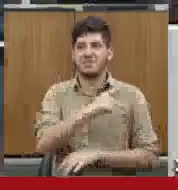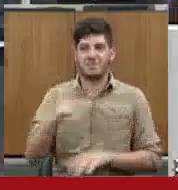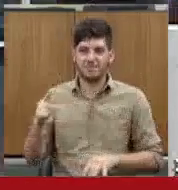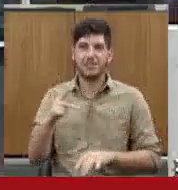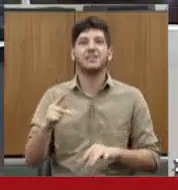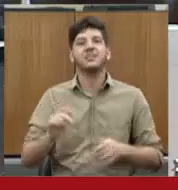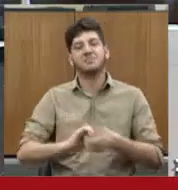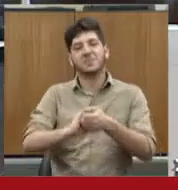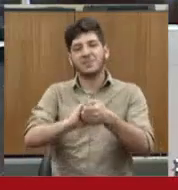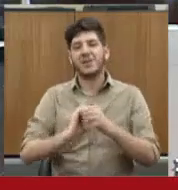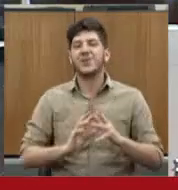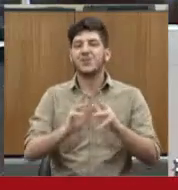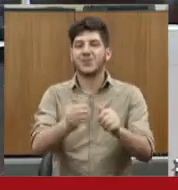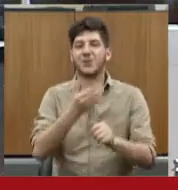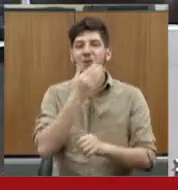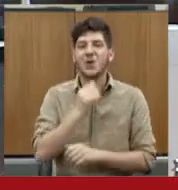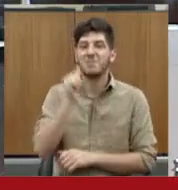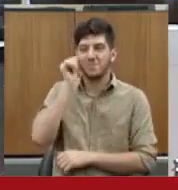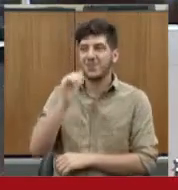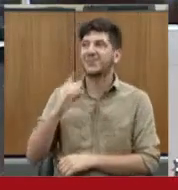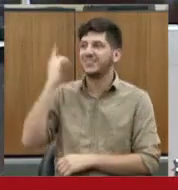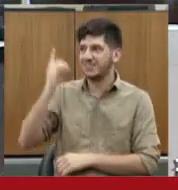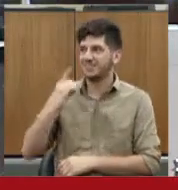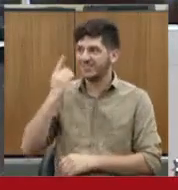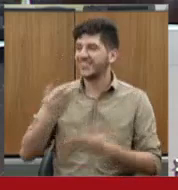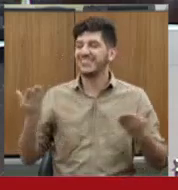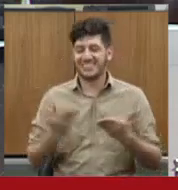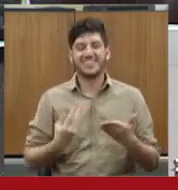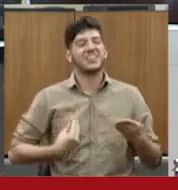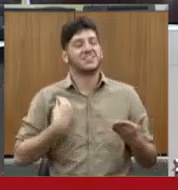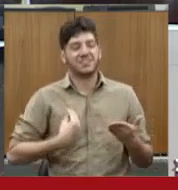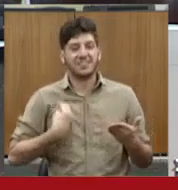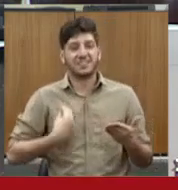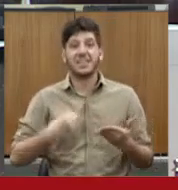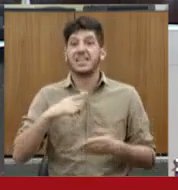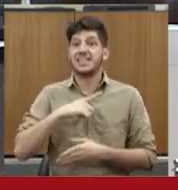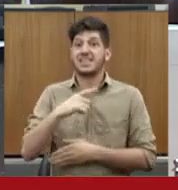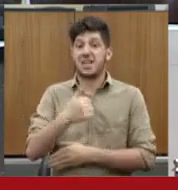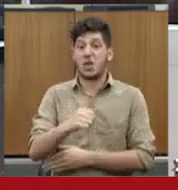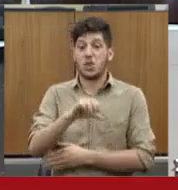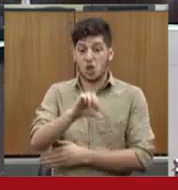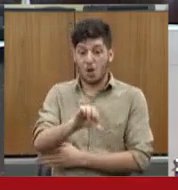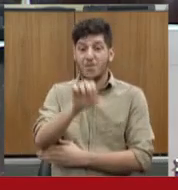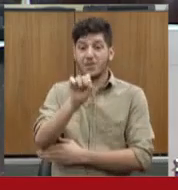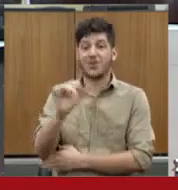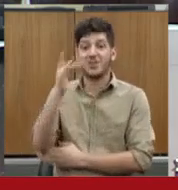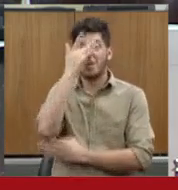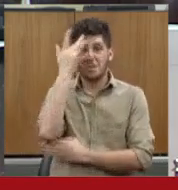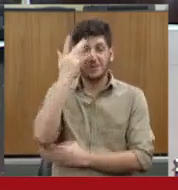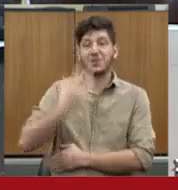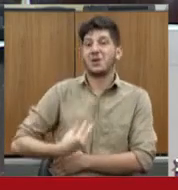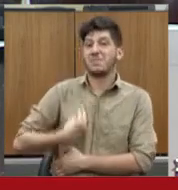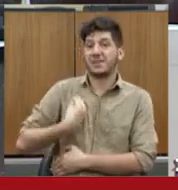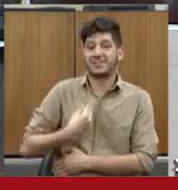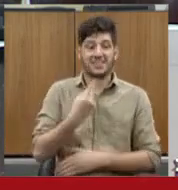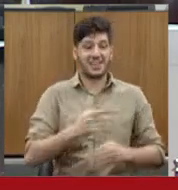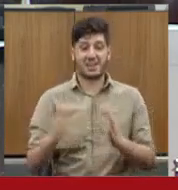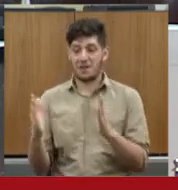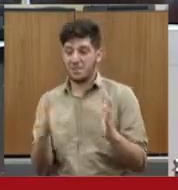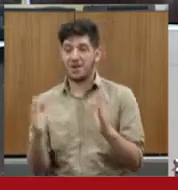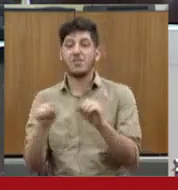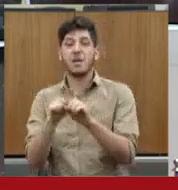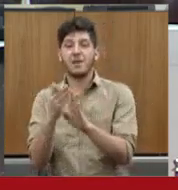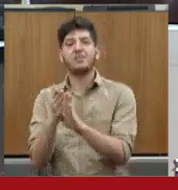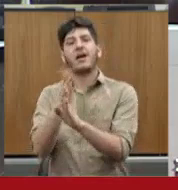todas as deputadas e deputados. Nós temos aqui hoje presentes 98 parlamentares, dessa legislatura ou de outras legislaturas. Então,